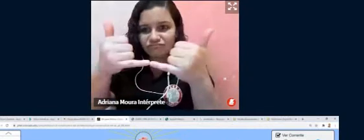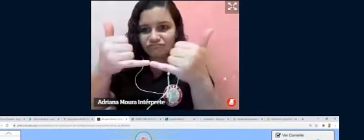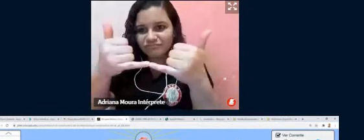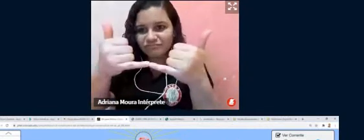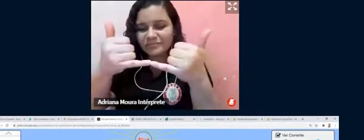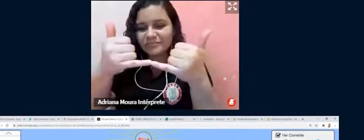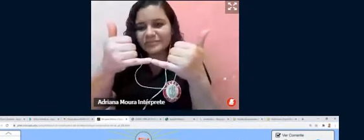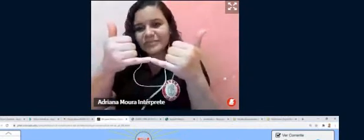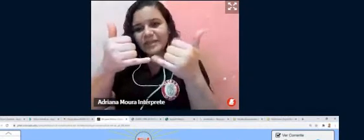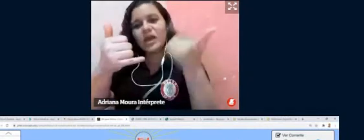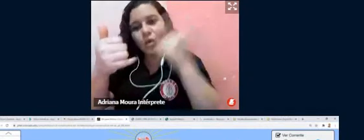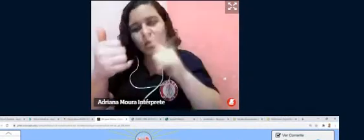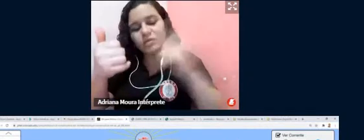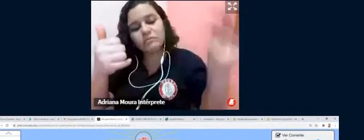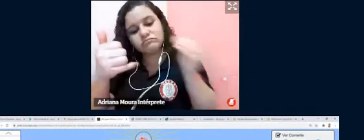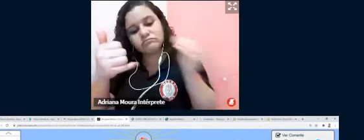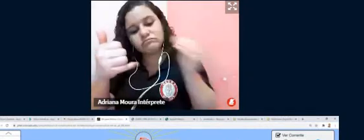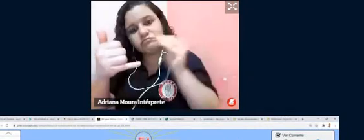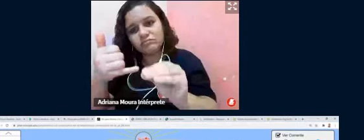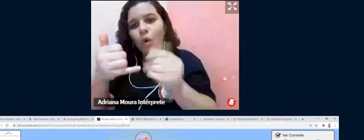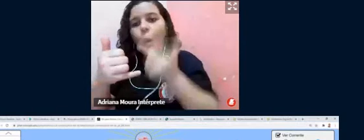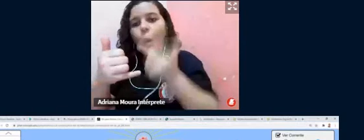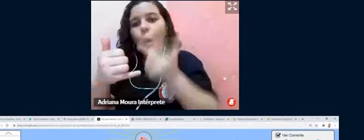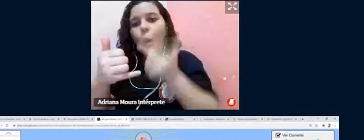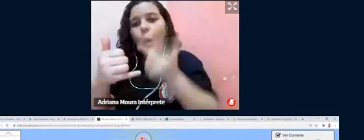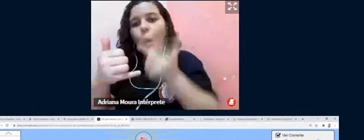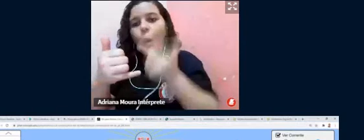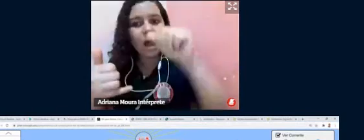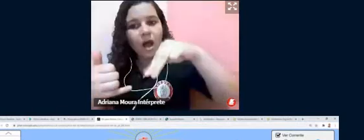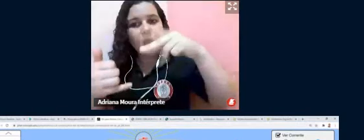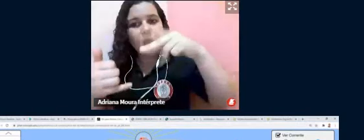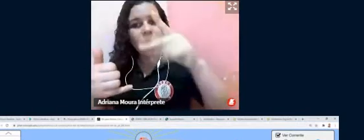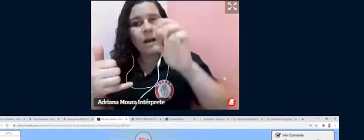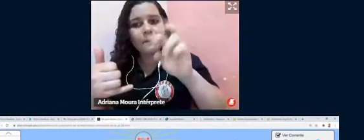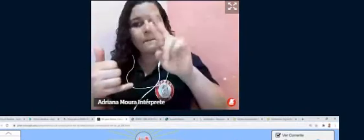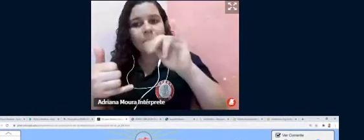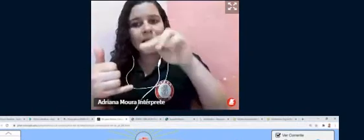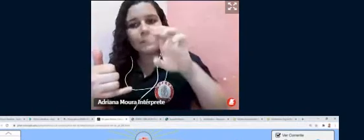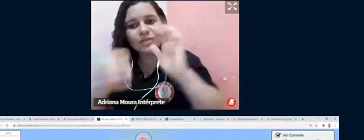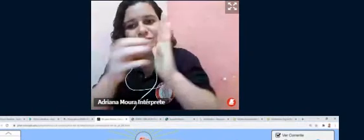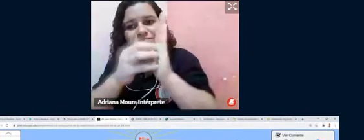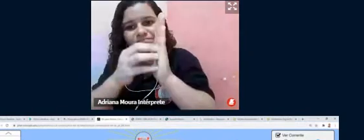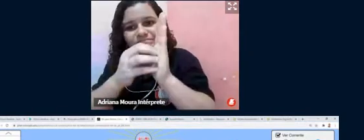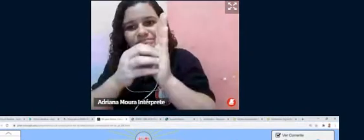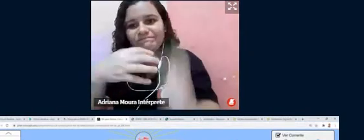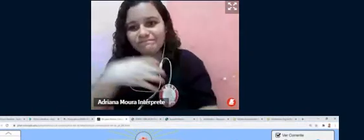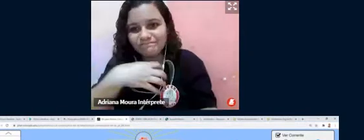colocar outro amperímetro. Agora, eu estou medindo a corrente que passa em cada um dos